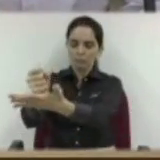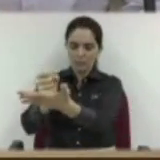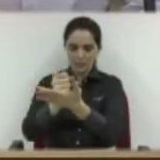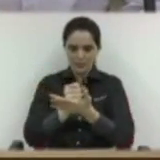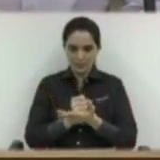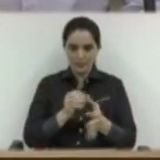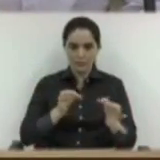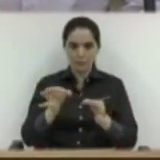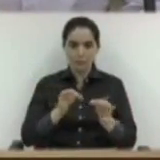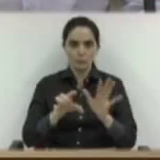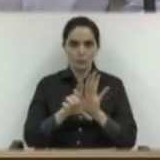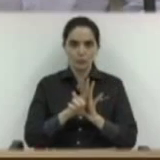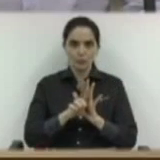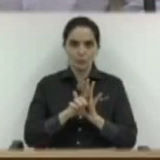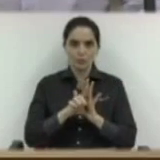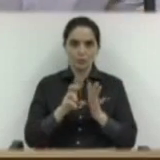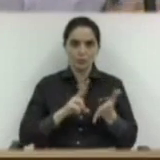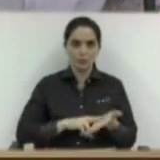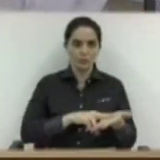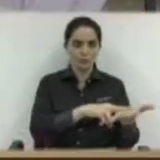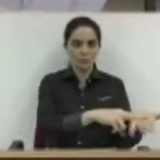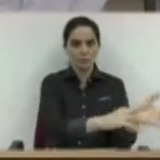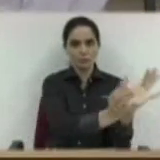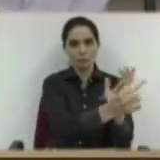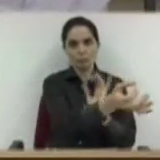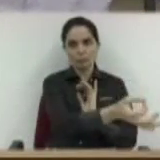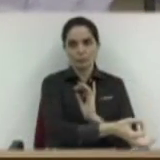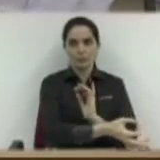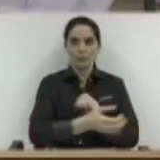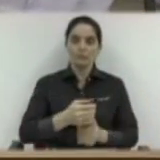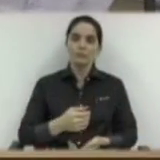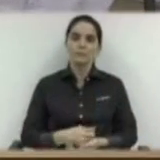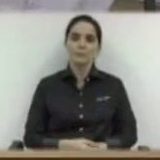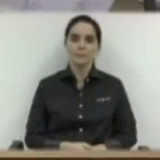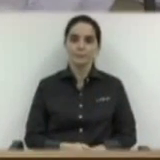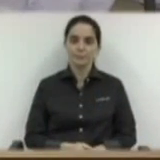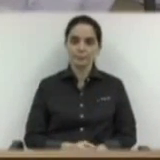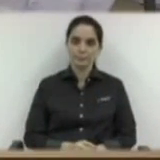recebe o projeto de lei e encaminha às comissões competentes.